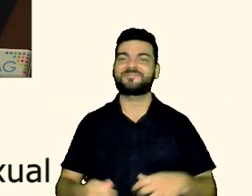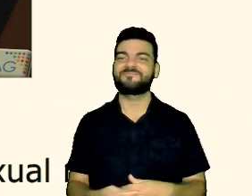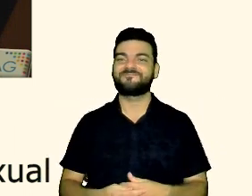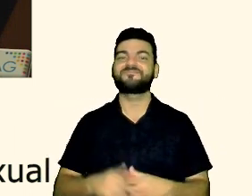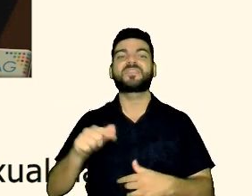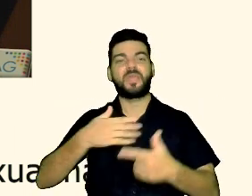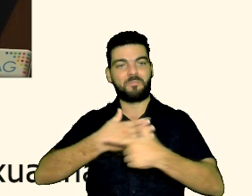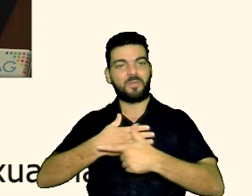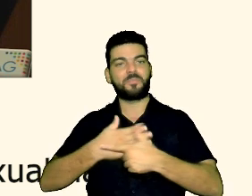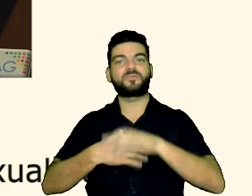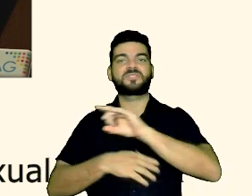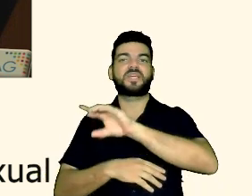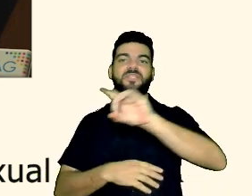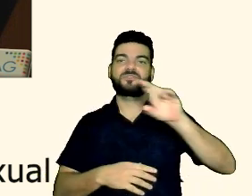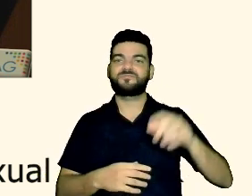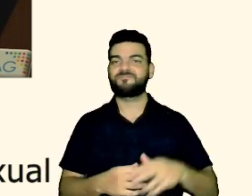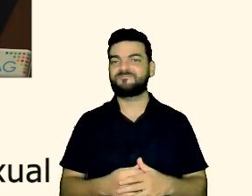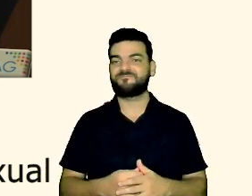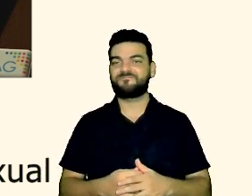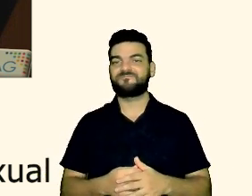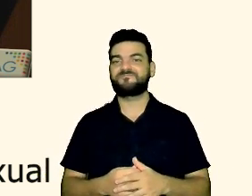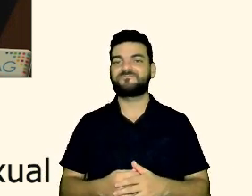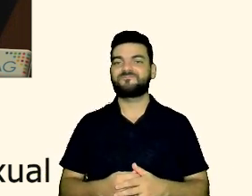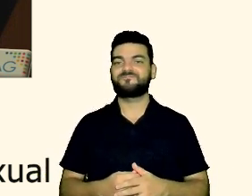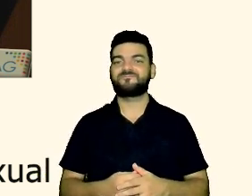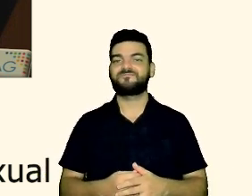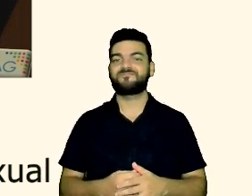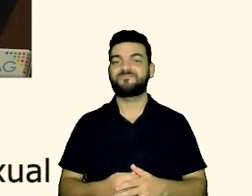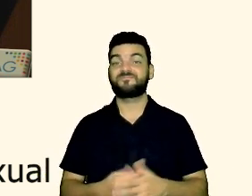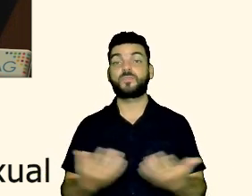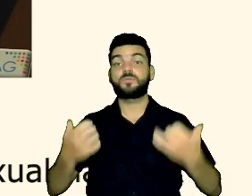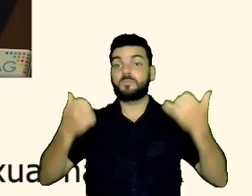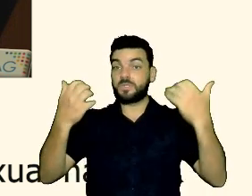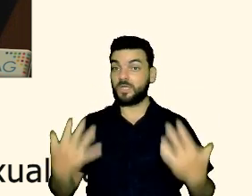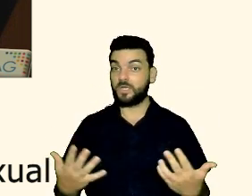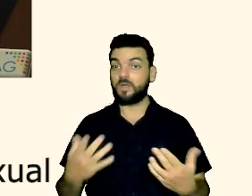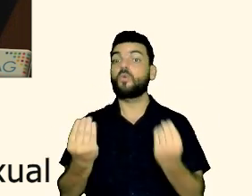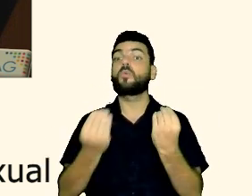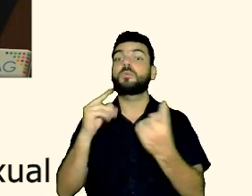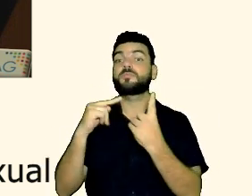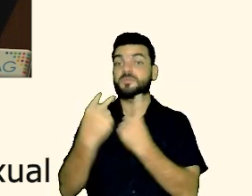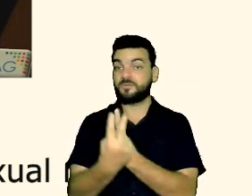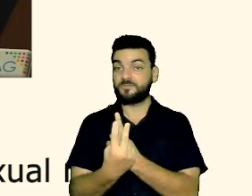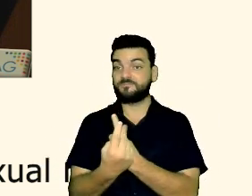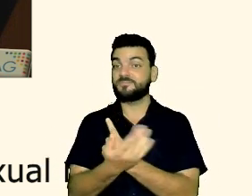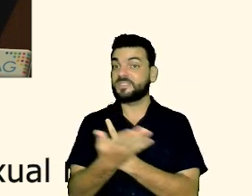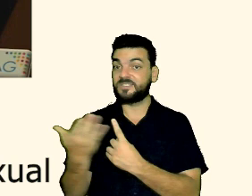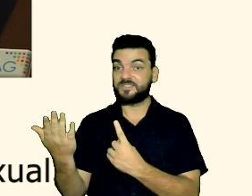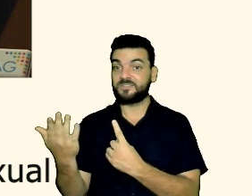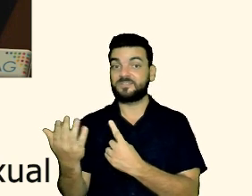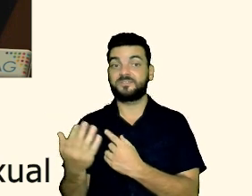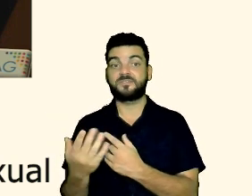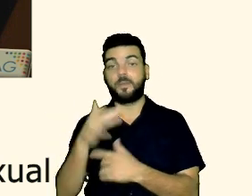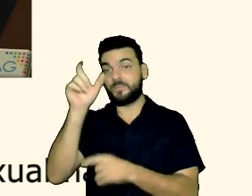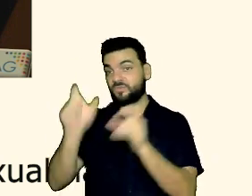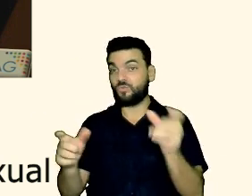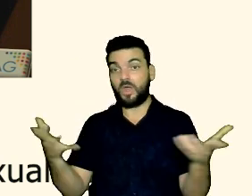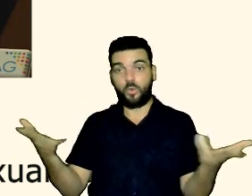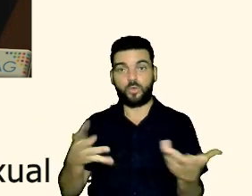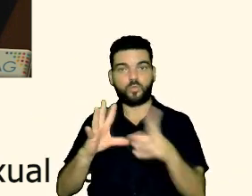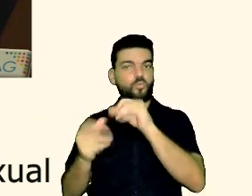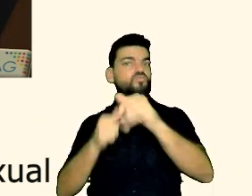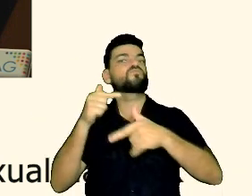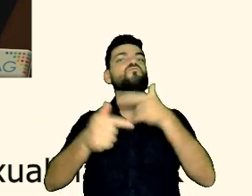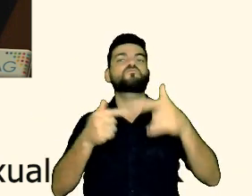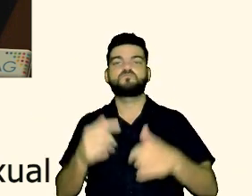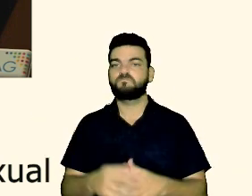Justificar a percepção que você está tendo daquela pessoa no mundo do trabalho. Pessoal, às vezes a gente acha que não dá tempo de